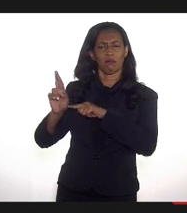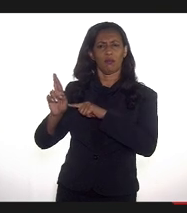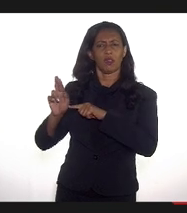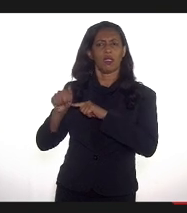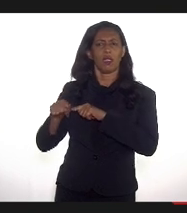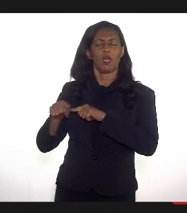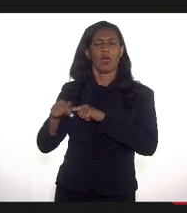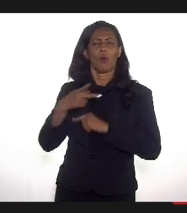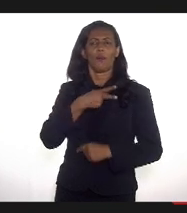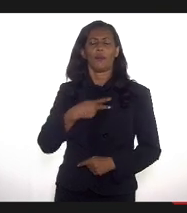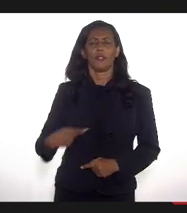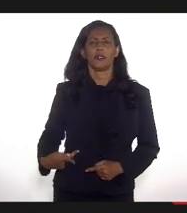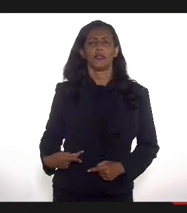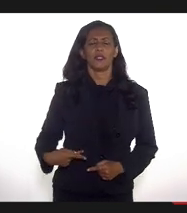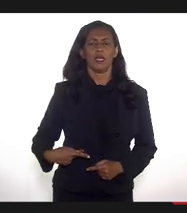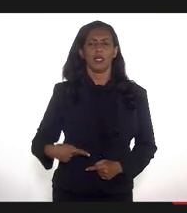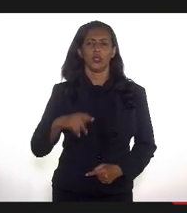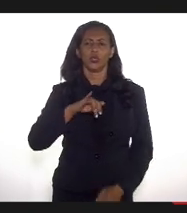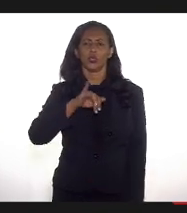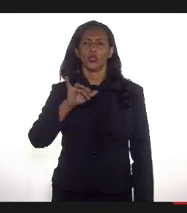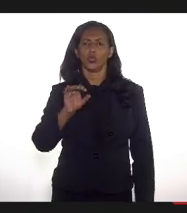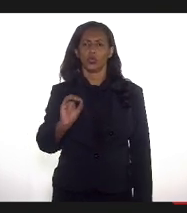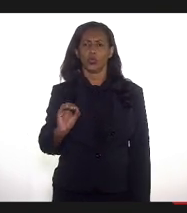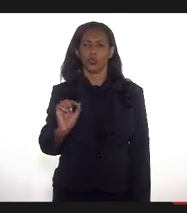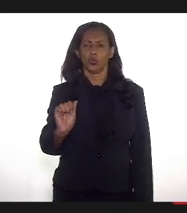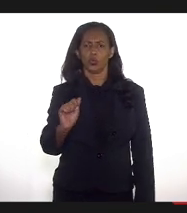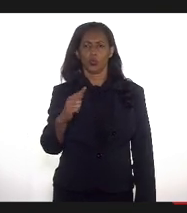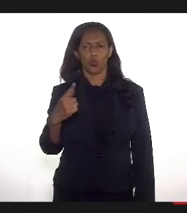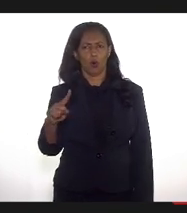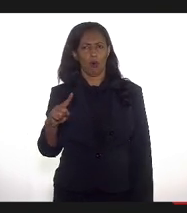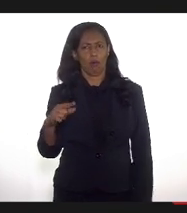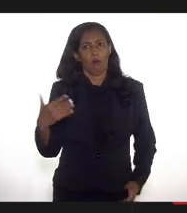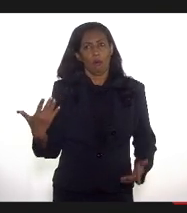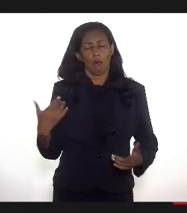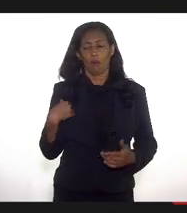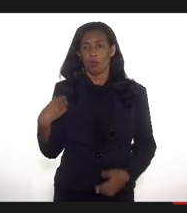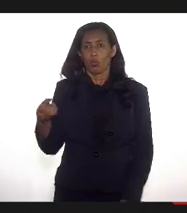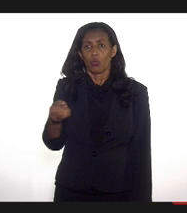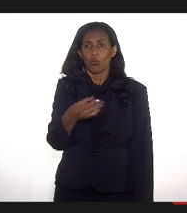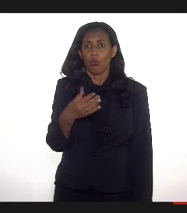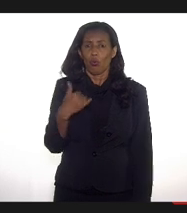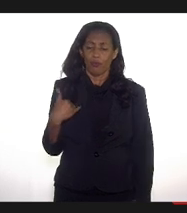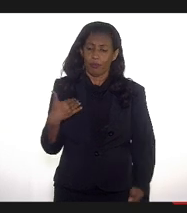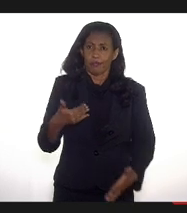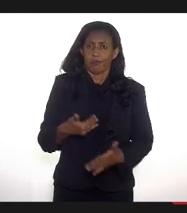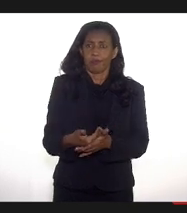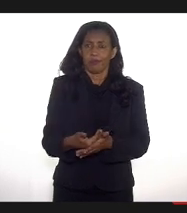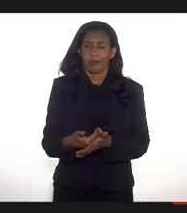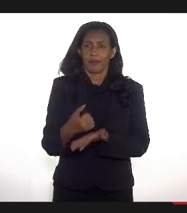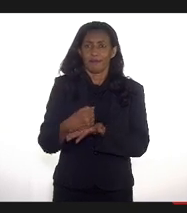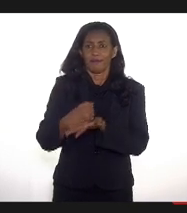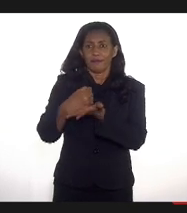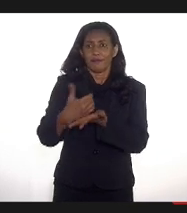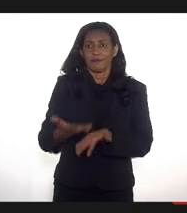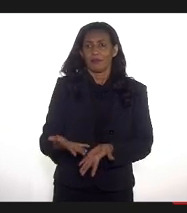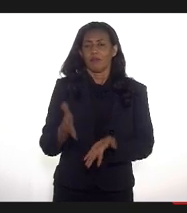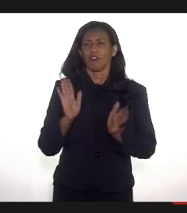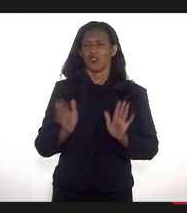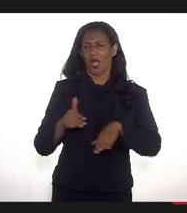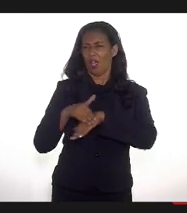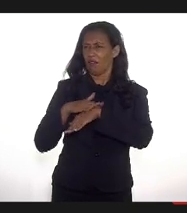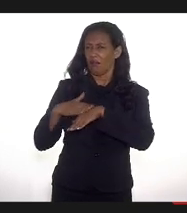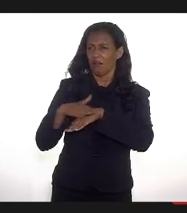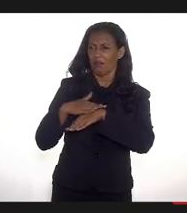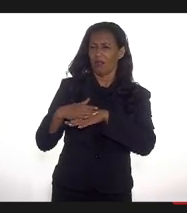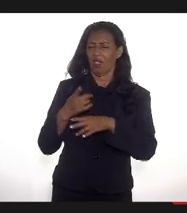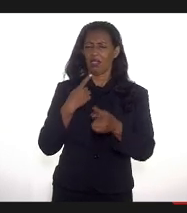João Carrilho, né? Até porque ele entrou há pouco tempo, mas como a gente já conversou, a gente tem